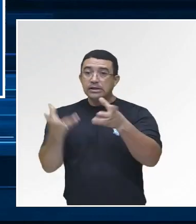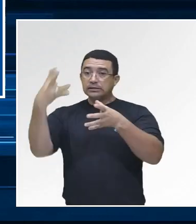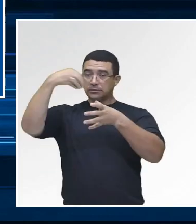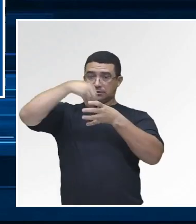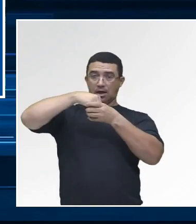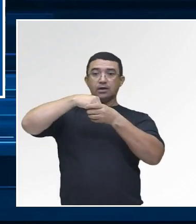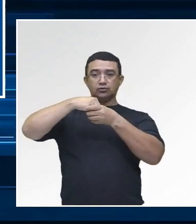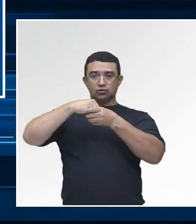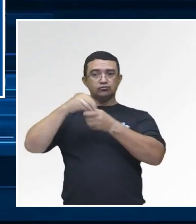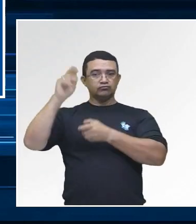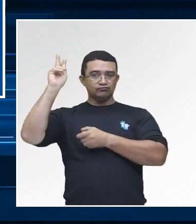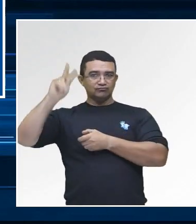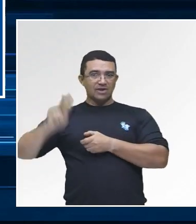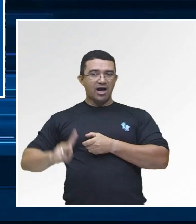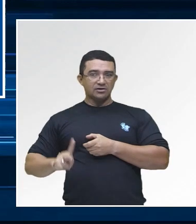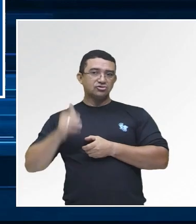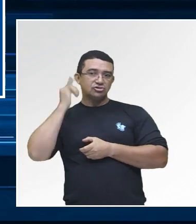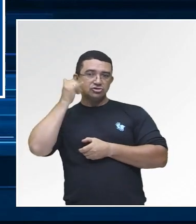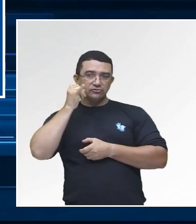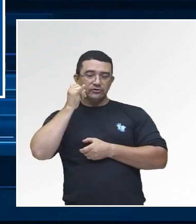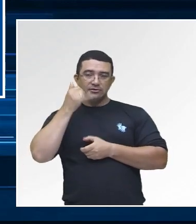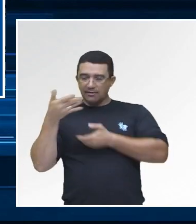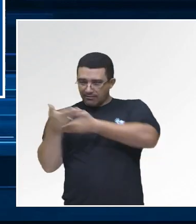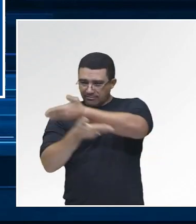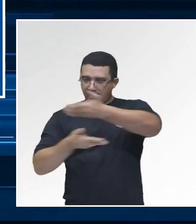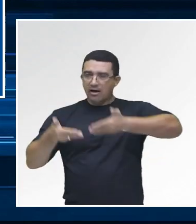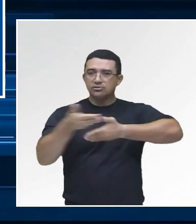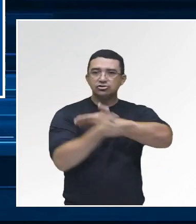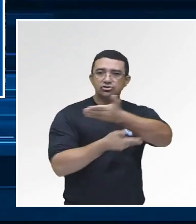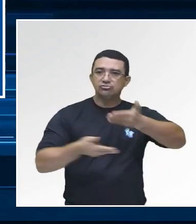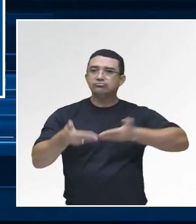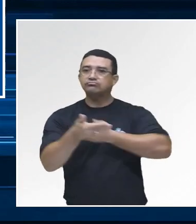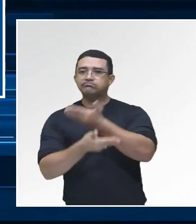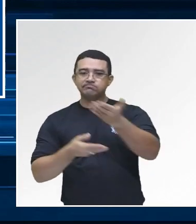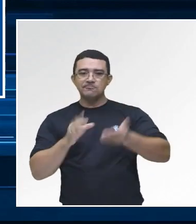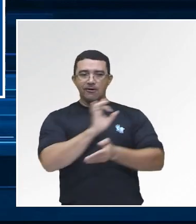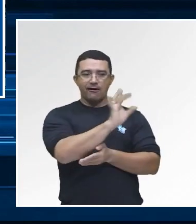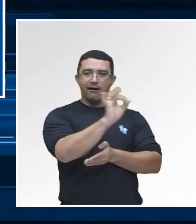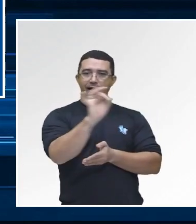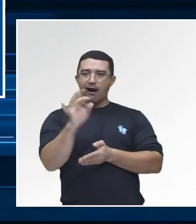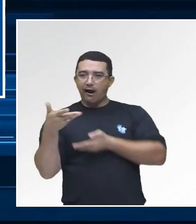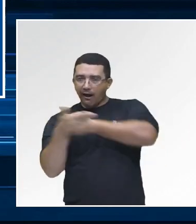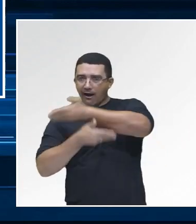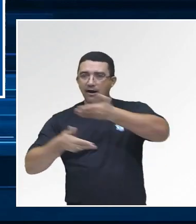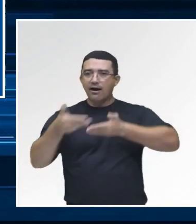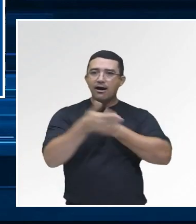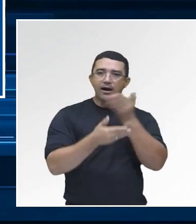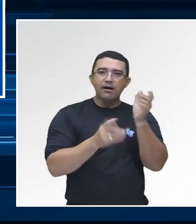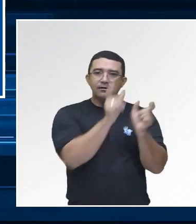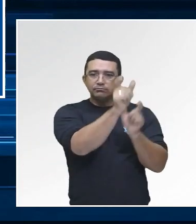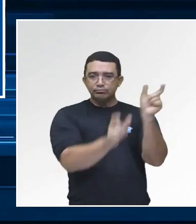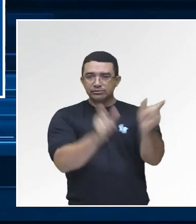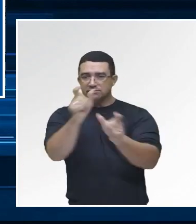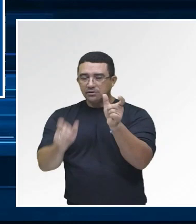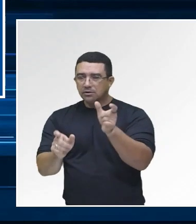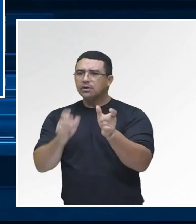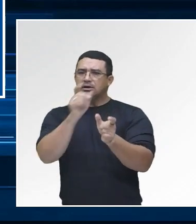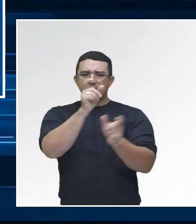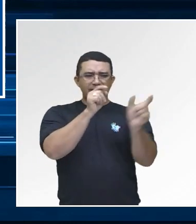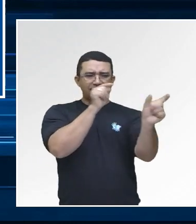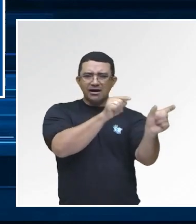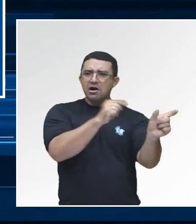leitor de acordo com o modo de ser e de agir de cada um, né? Tem um personagem bonzinho, tem um